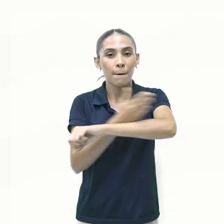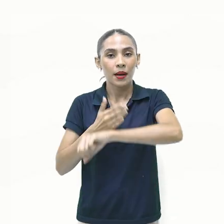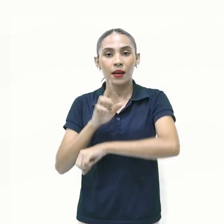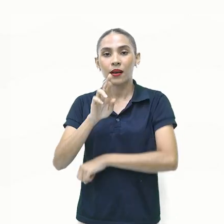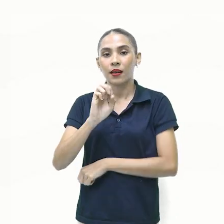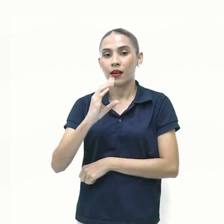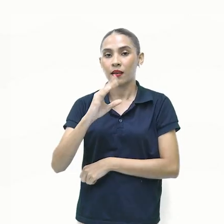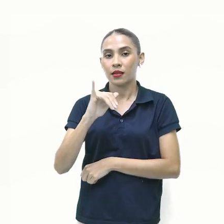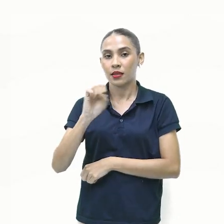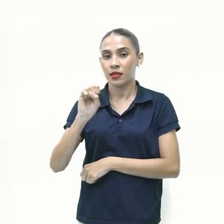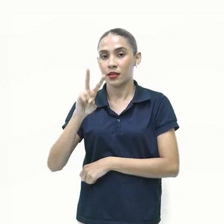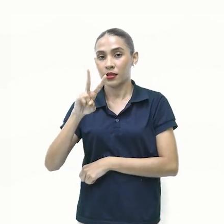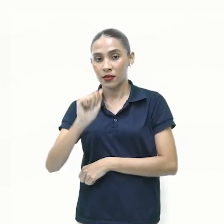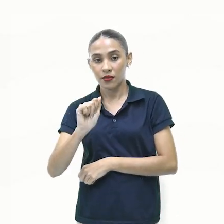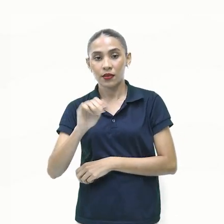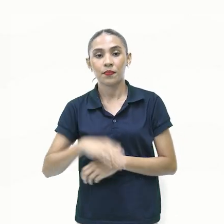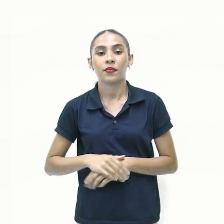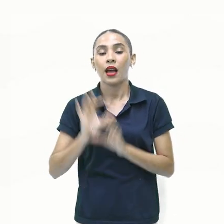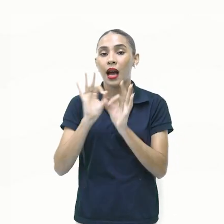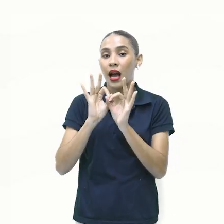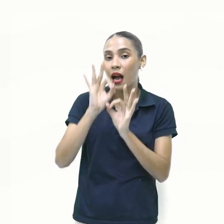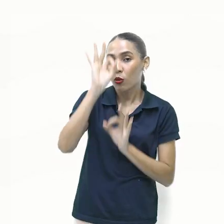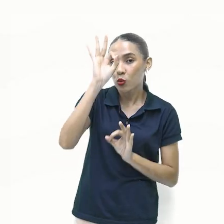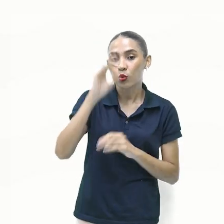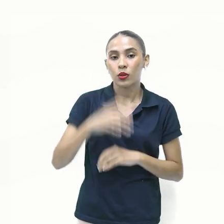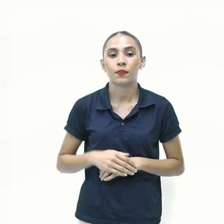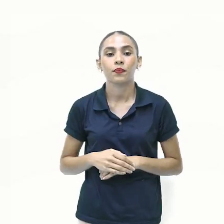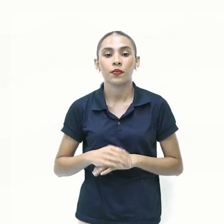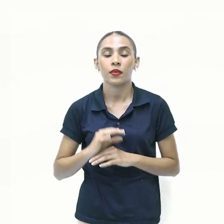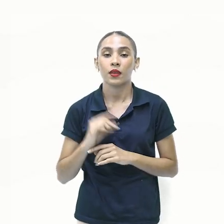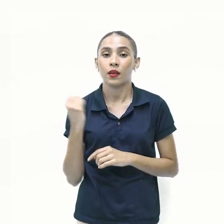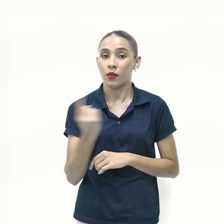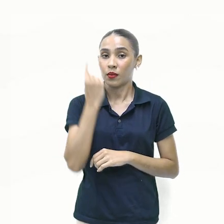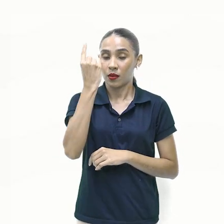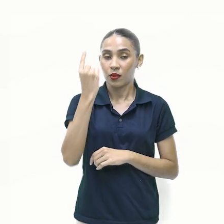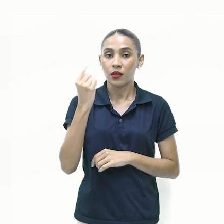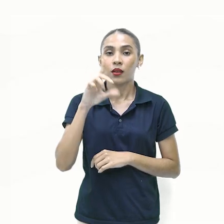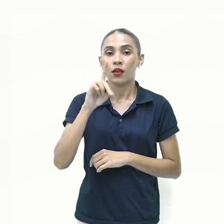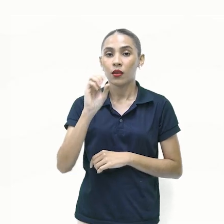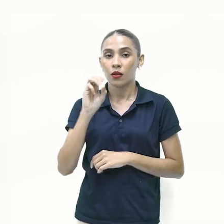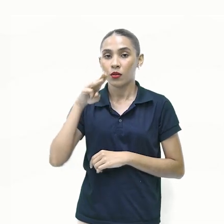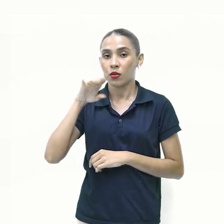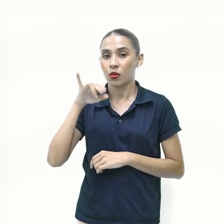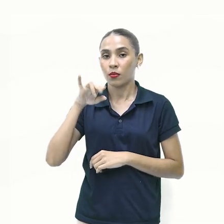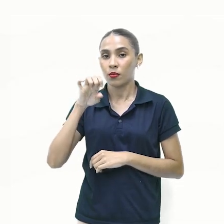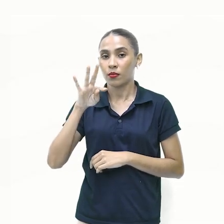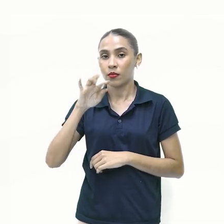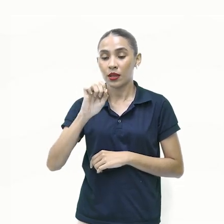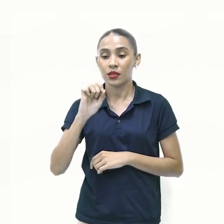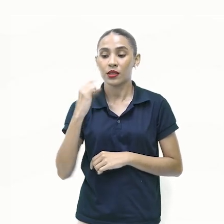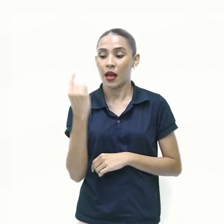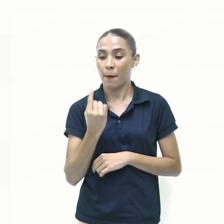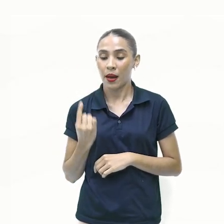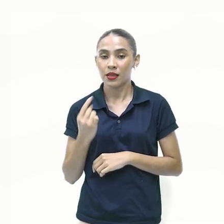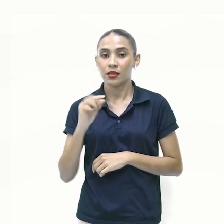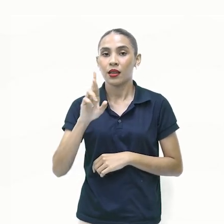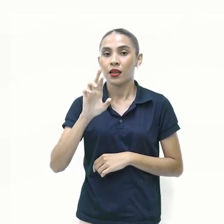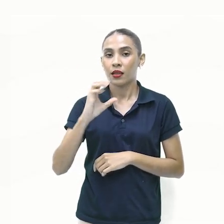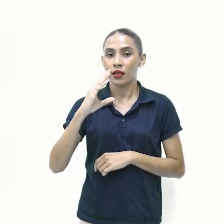recessiva. Quanto à altura, a alta é considerada dominante e a baixa